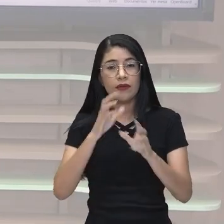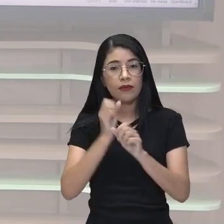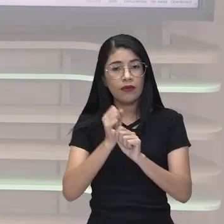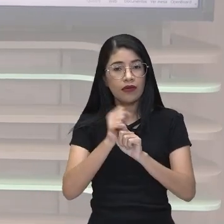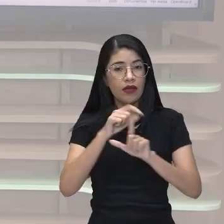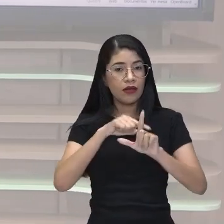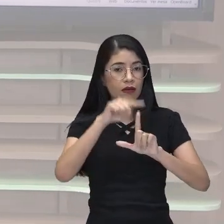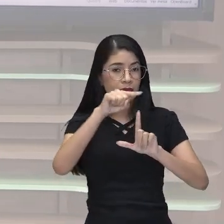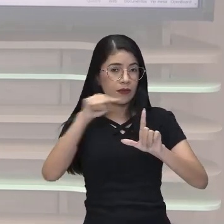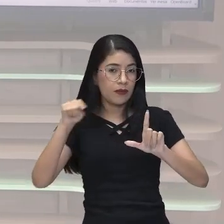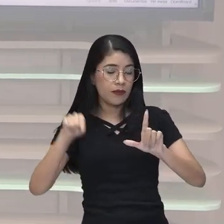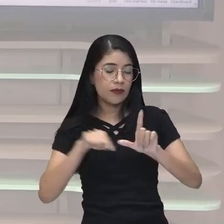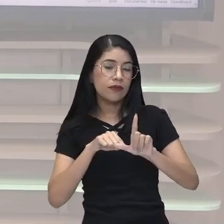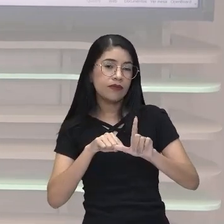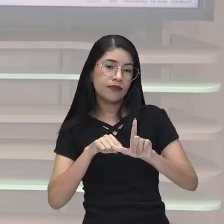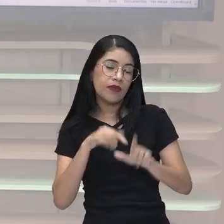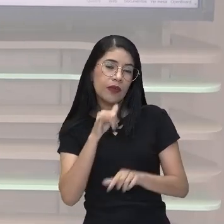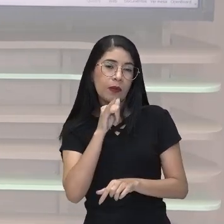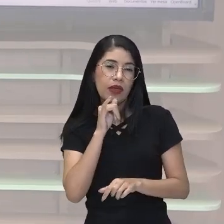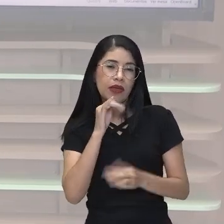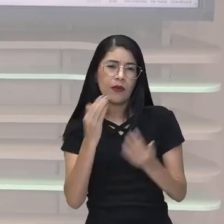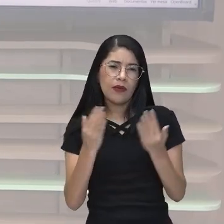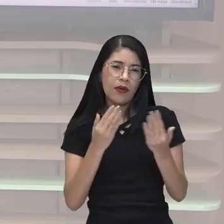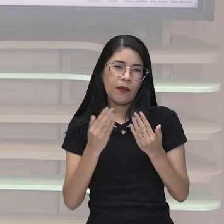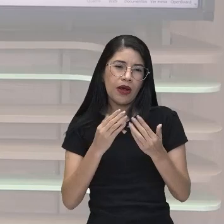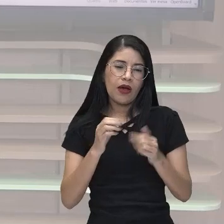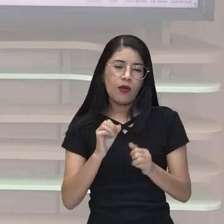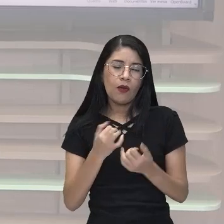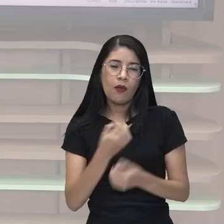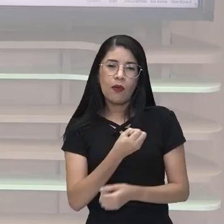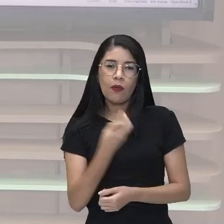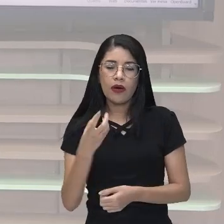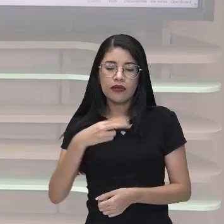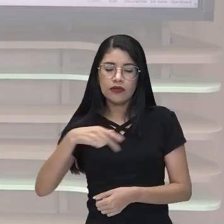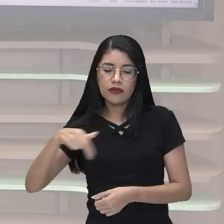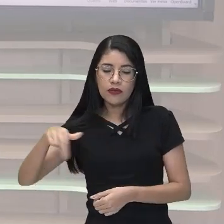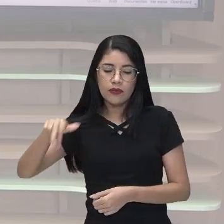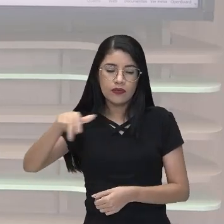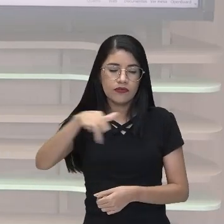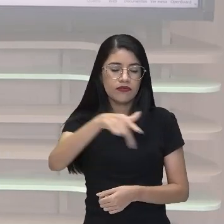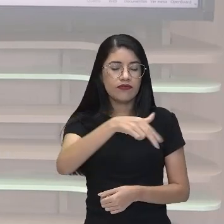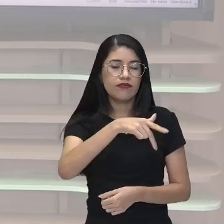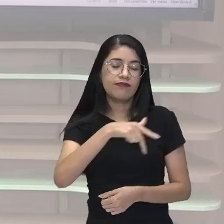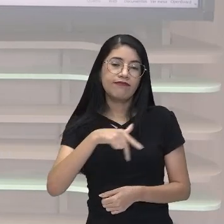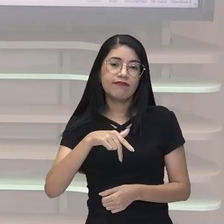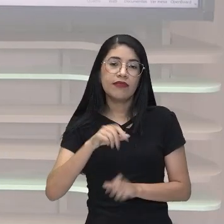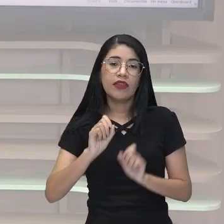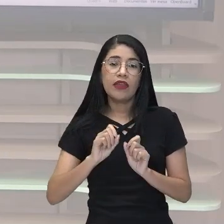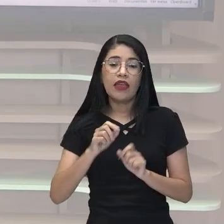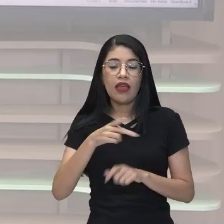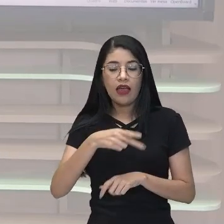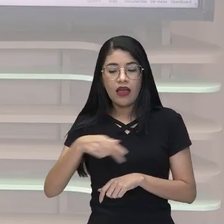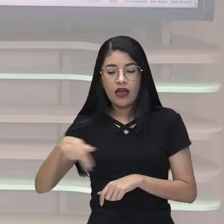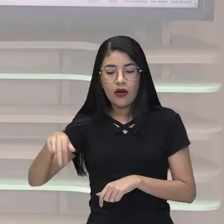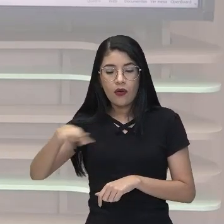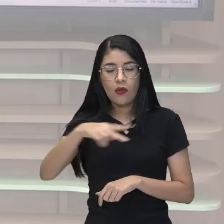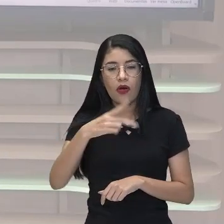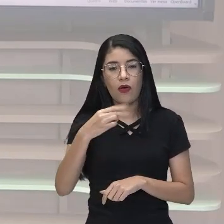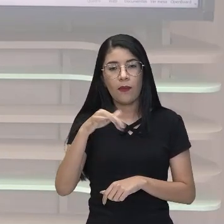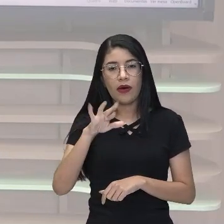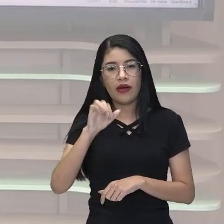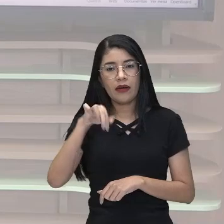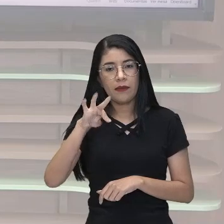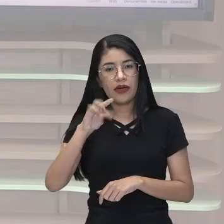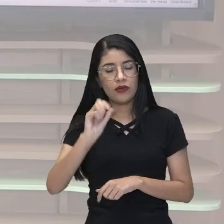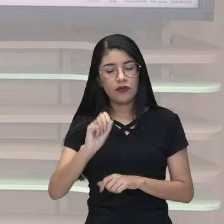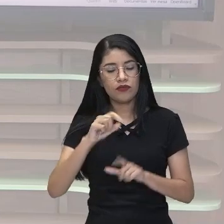perímetro, fazendo aqui a analogia com a quantidade de voltas que eu vou dar nela, o perímetro equivale a uma volta, tá? Então,